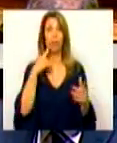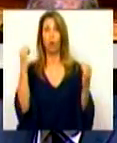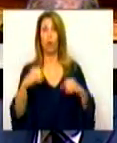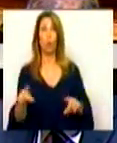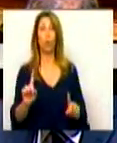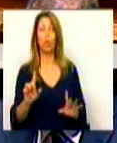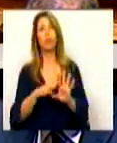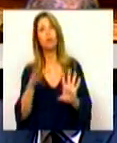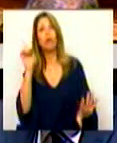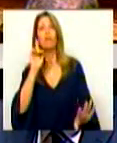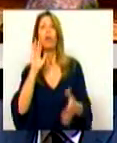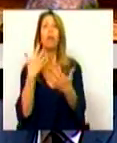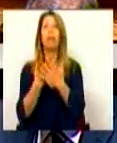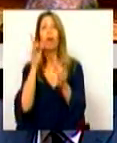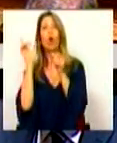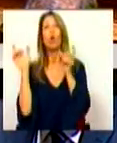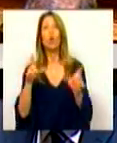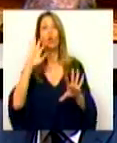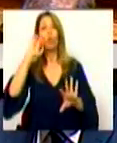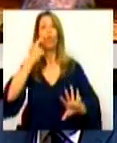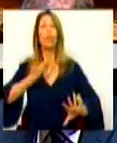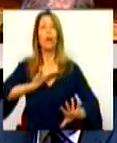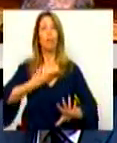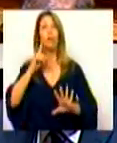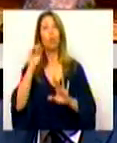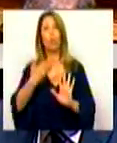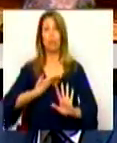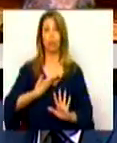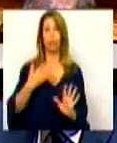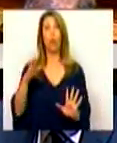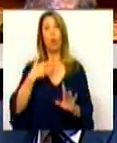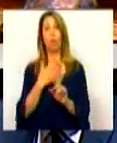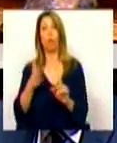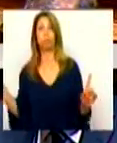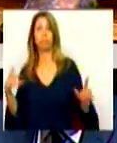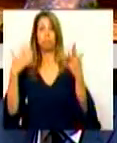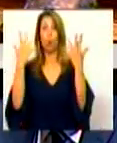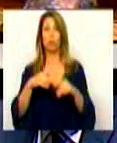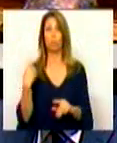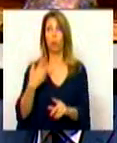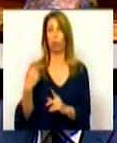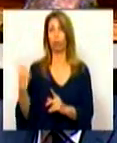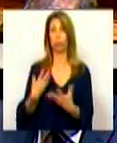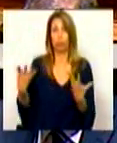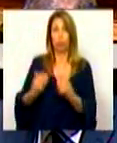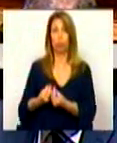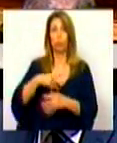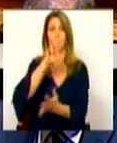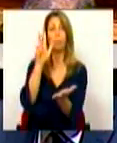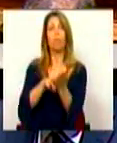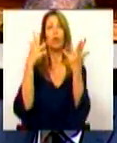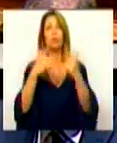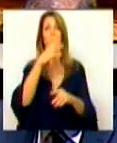controle do déficit da dívida, não concordamos quando se querem desviar do orçamento que aprovámos juntos para 2019, mas,